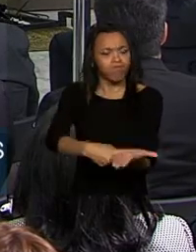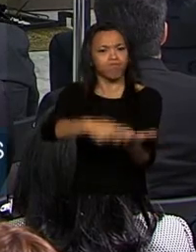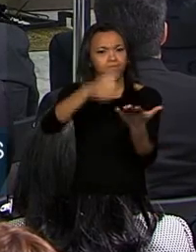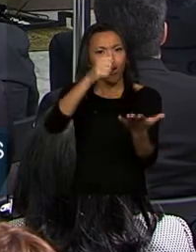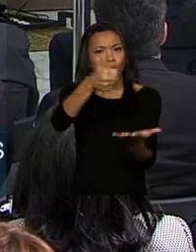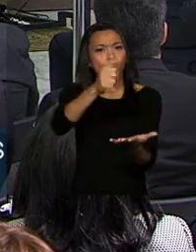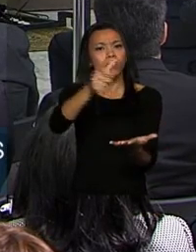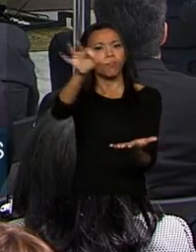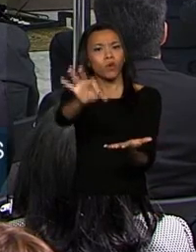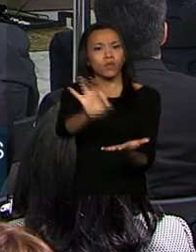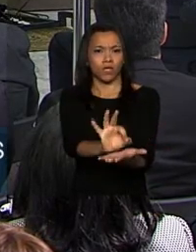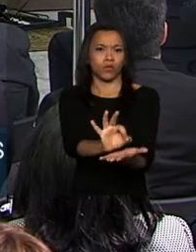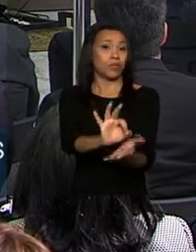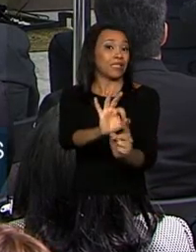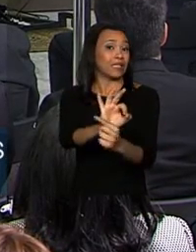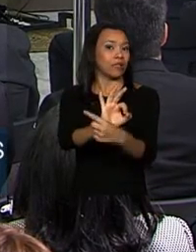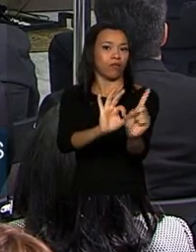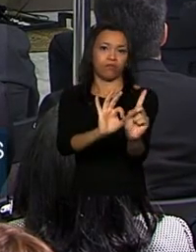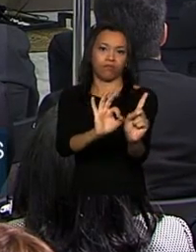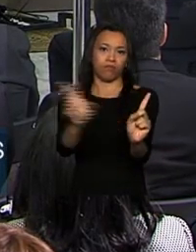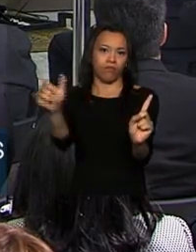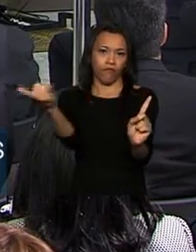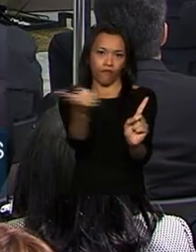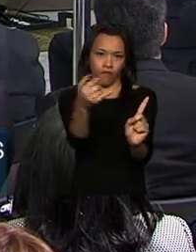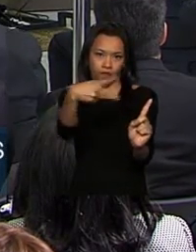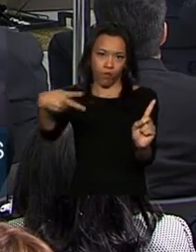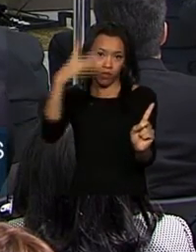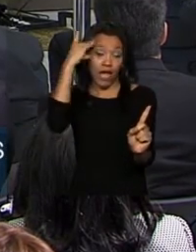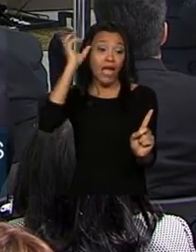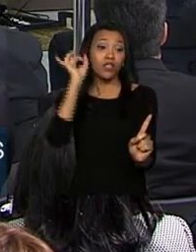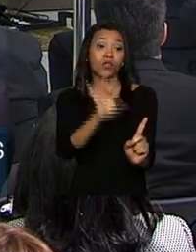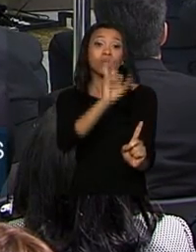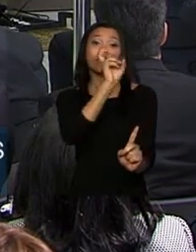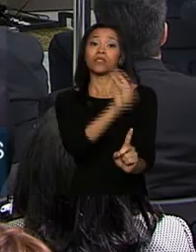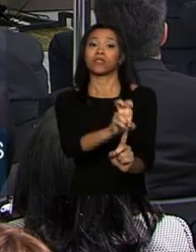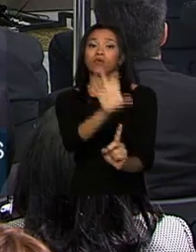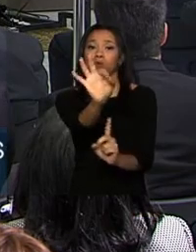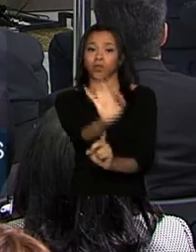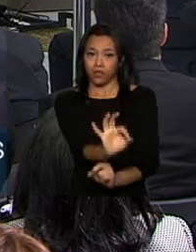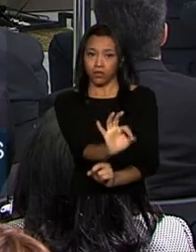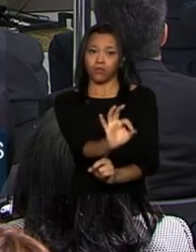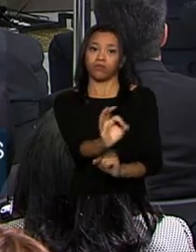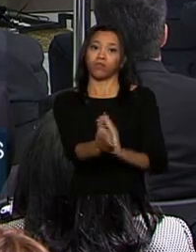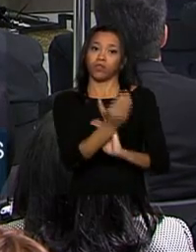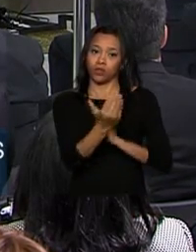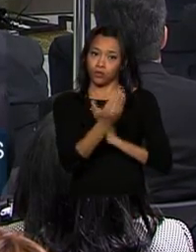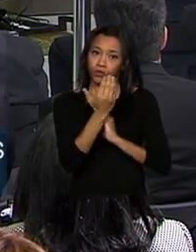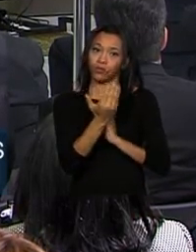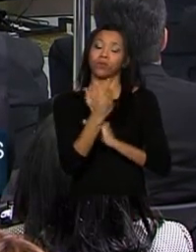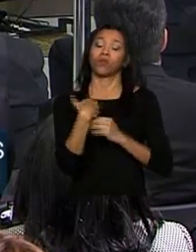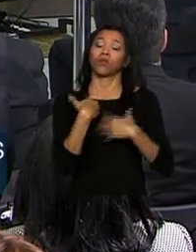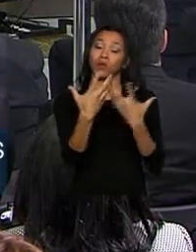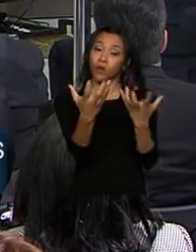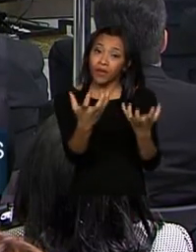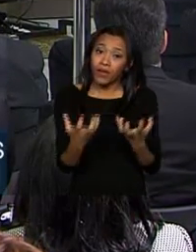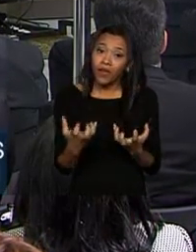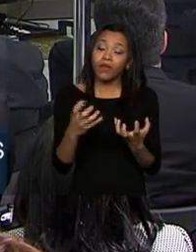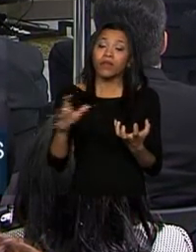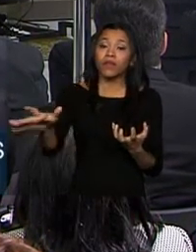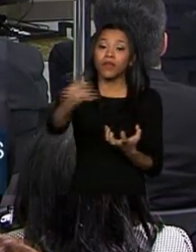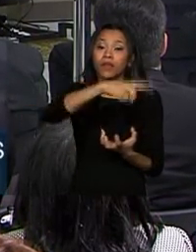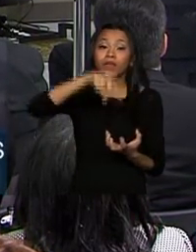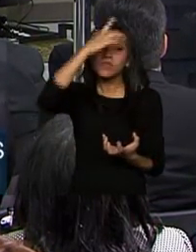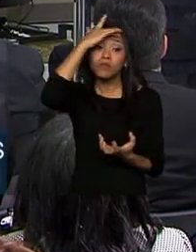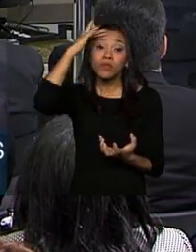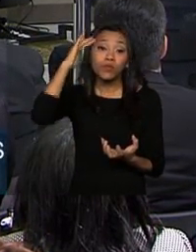de contribuição, não. É 5% a contribuição, porque eu quero uma formalização em massa.